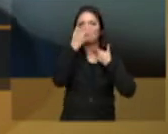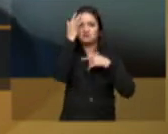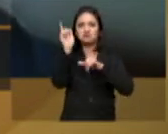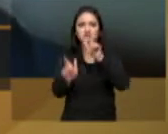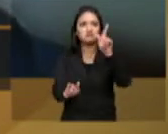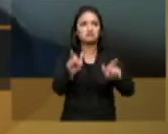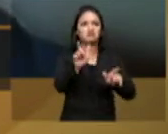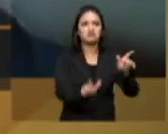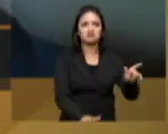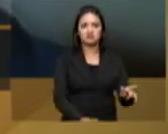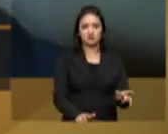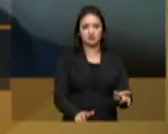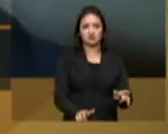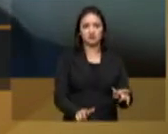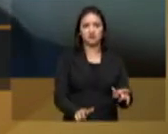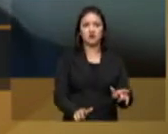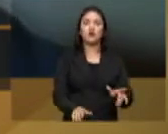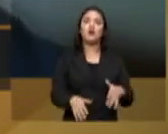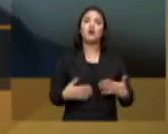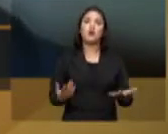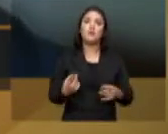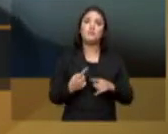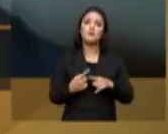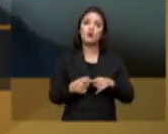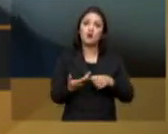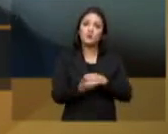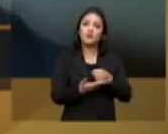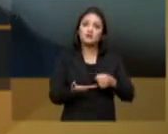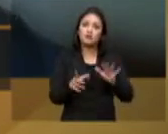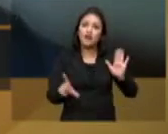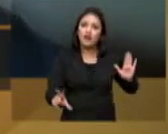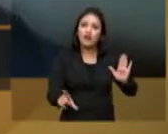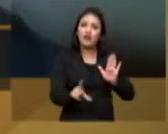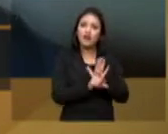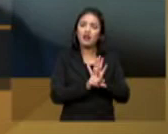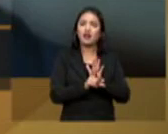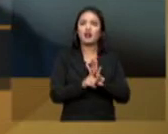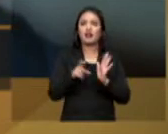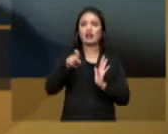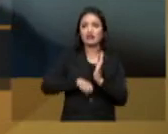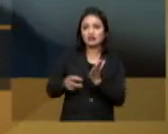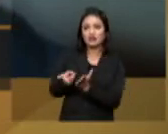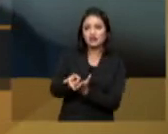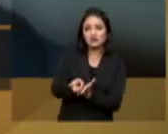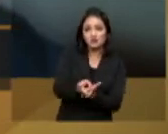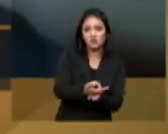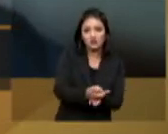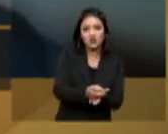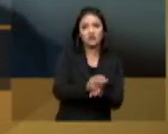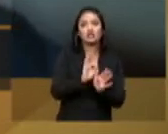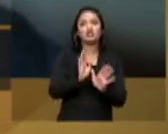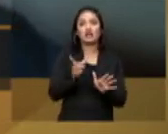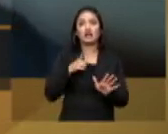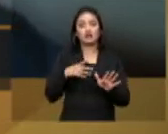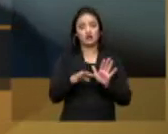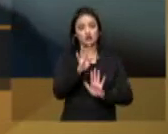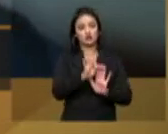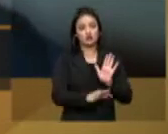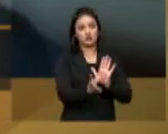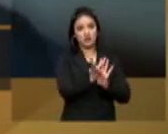hipóteses de atenuação do princípio da legalidade tributária são apenas aquelas já constantes do